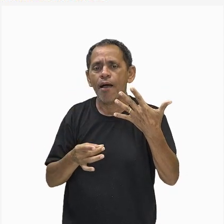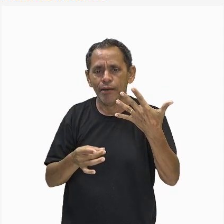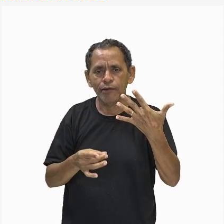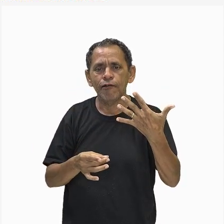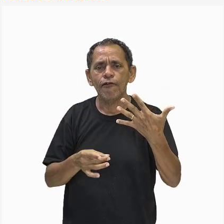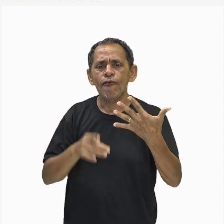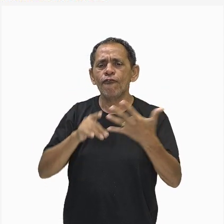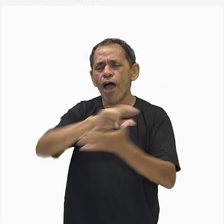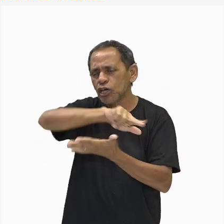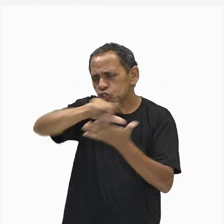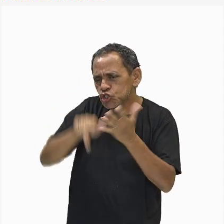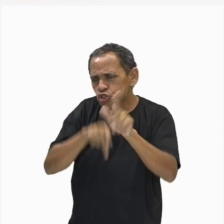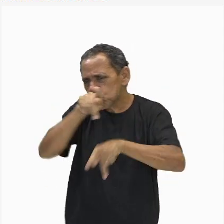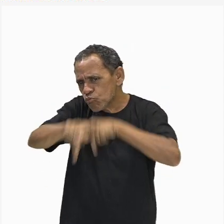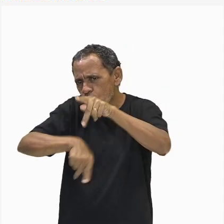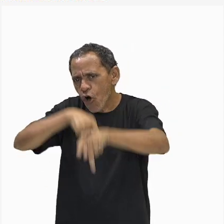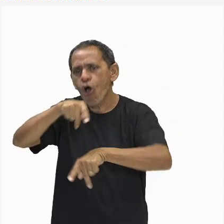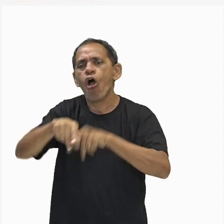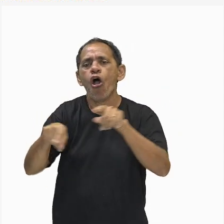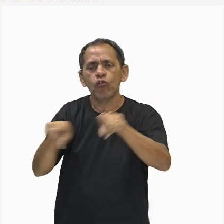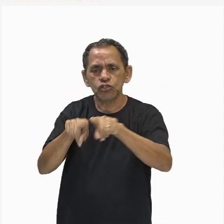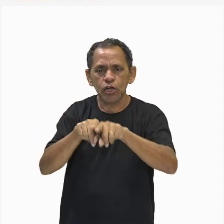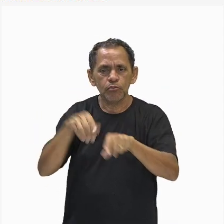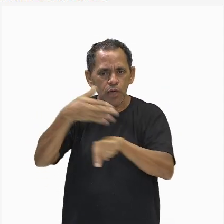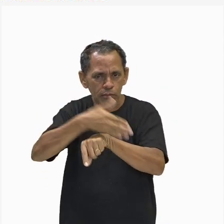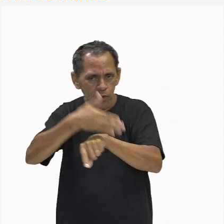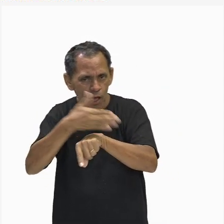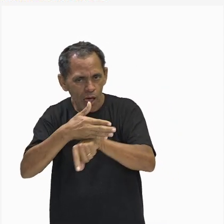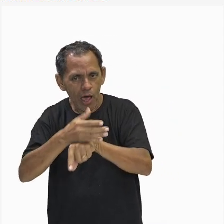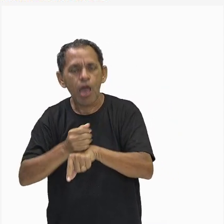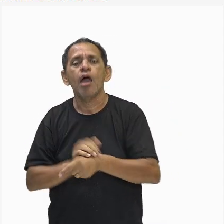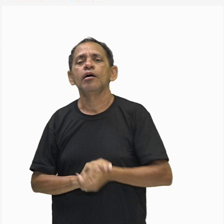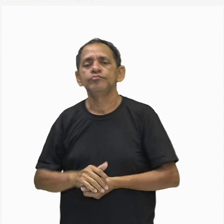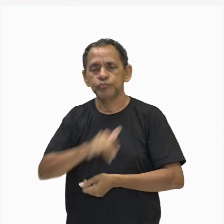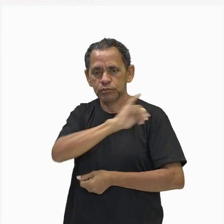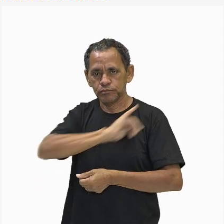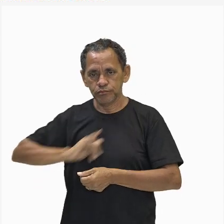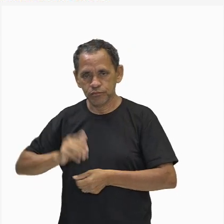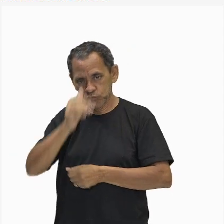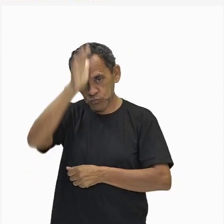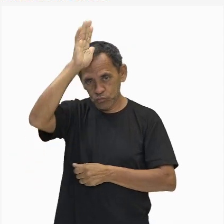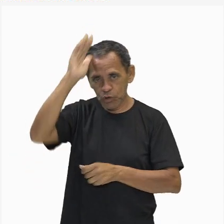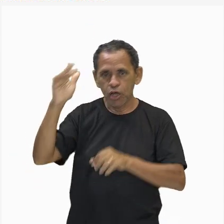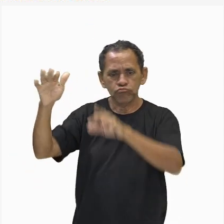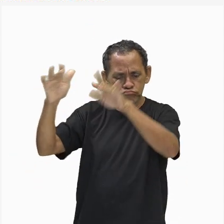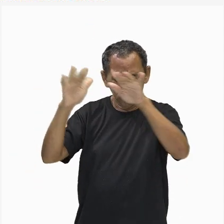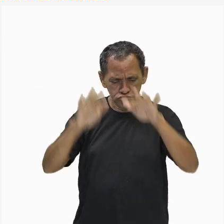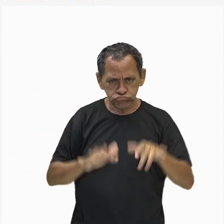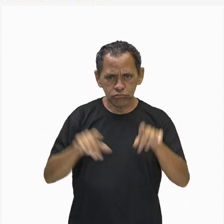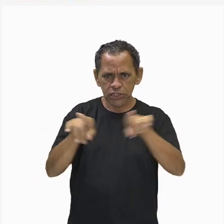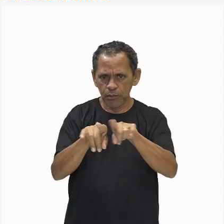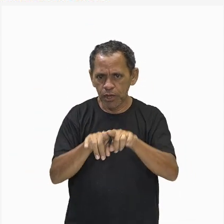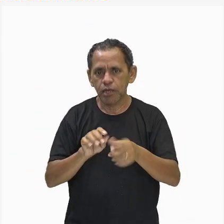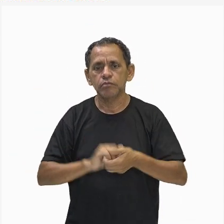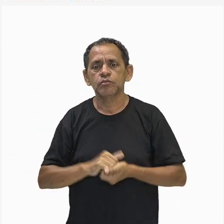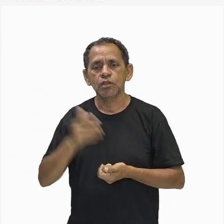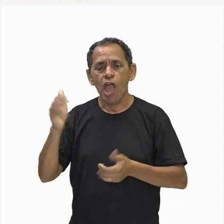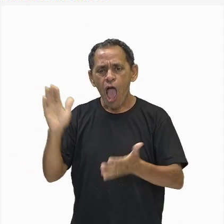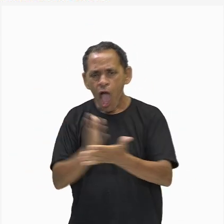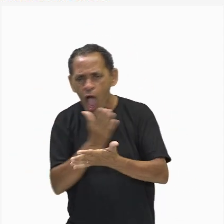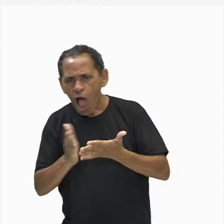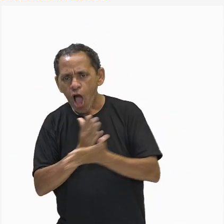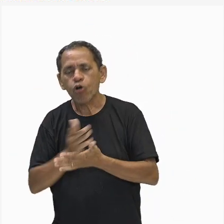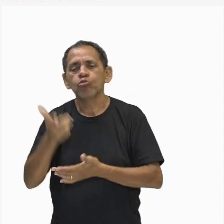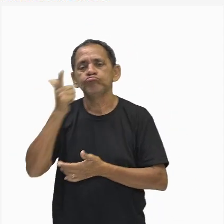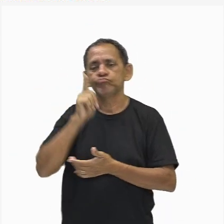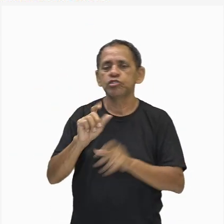suevos, vândalos e muitos outros para as terras do Império Romano. Alguns deles conseguiram asilo no Império